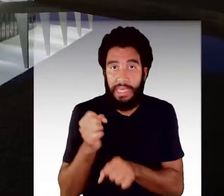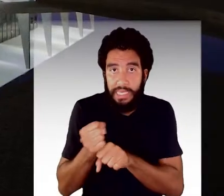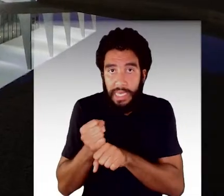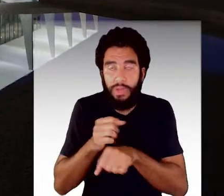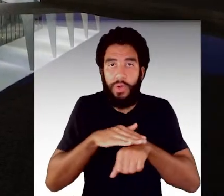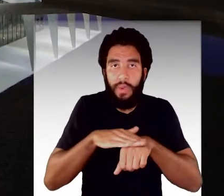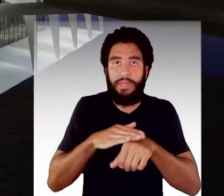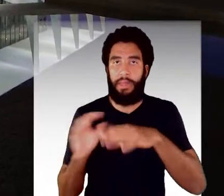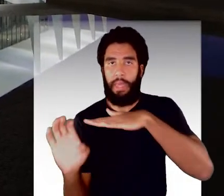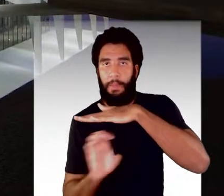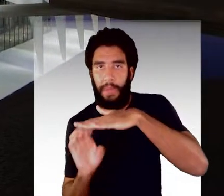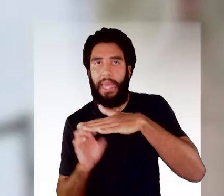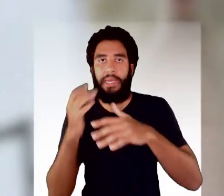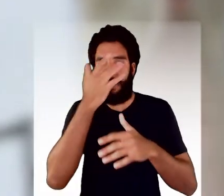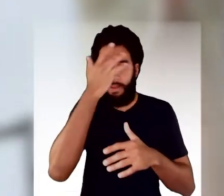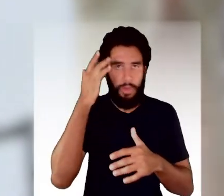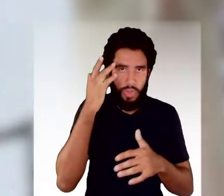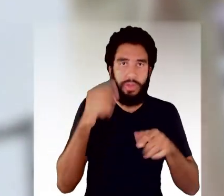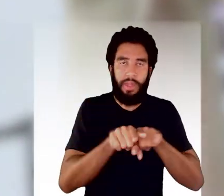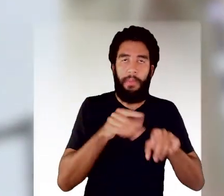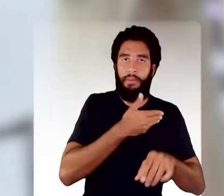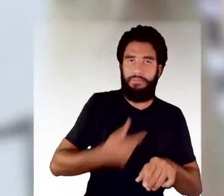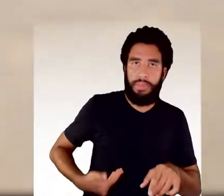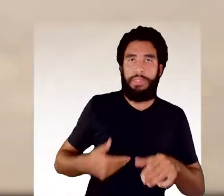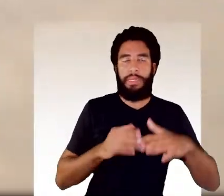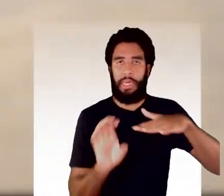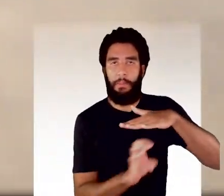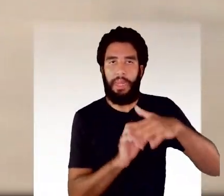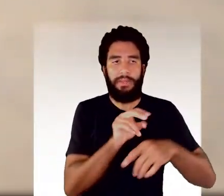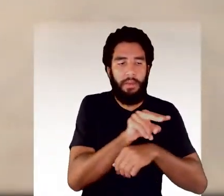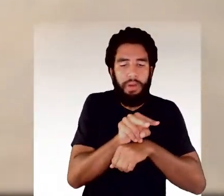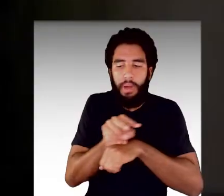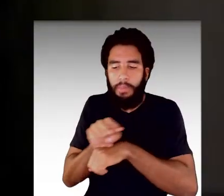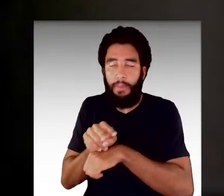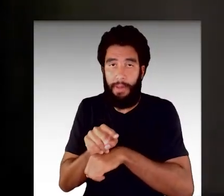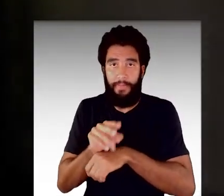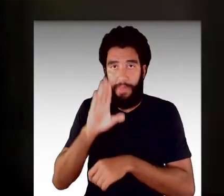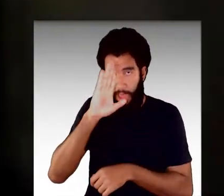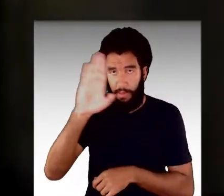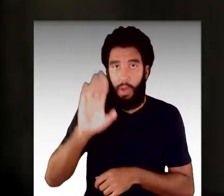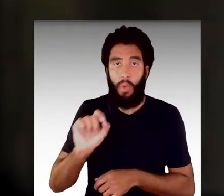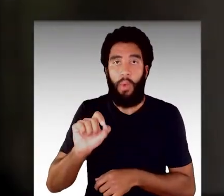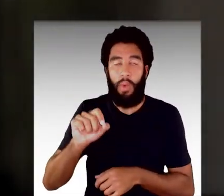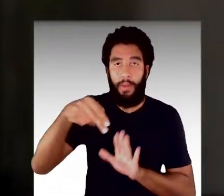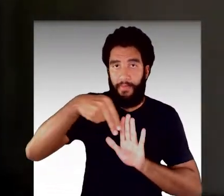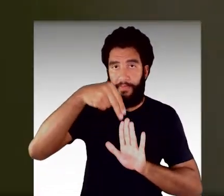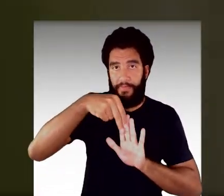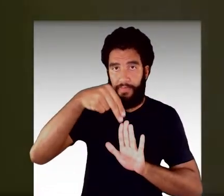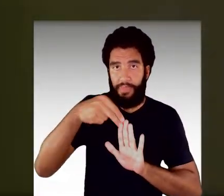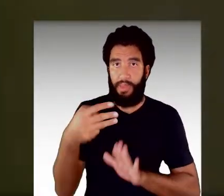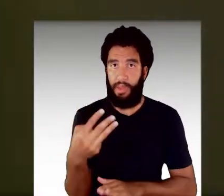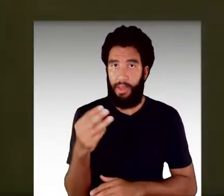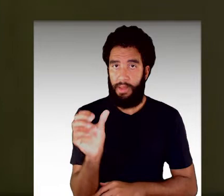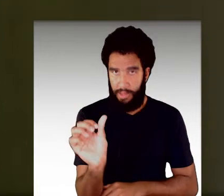uma década entre governo, empregadores, trabalhadores e órgãos de fiscalização. A principal delas foi a